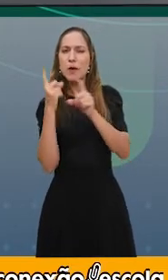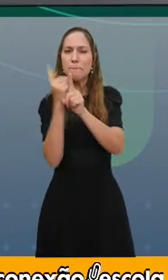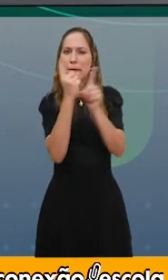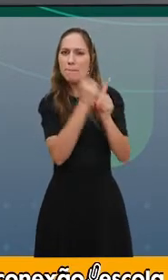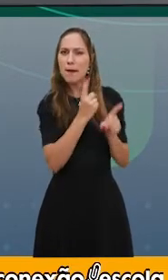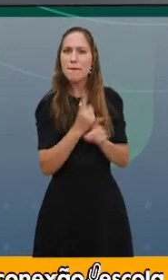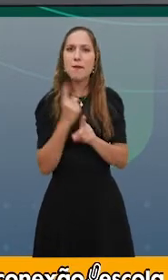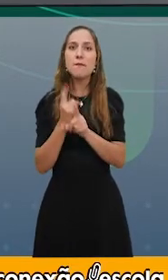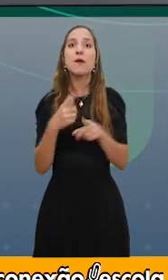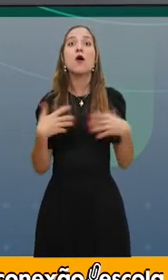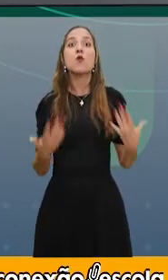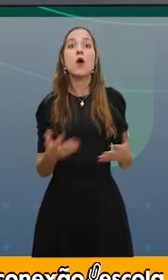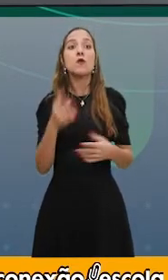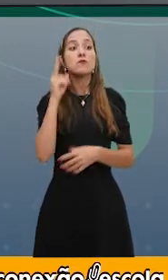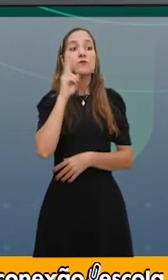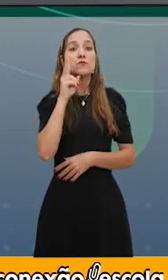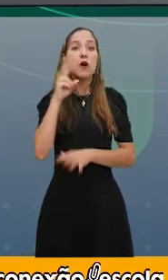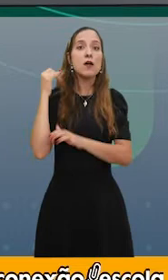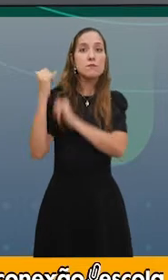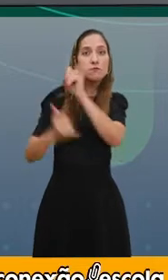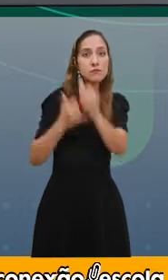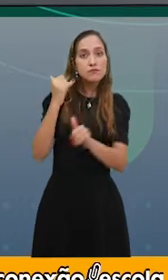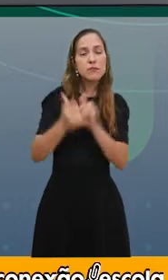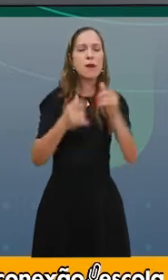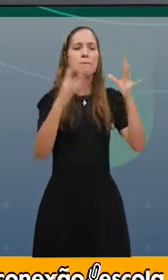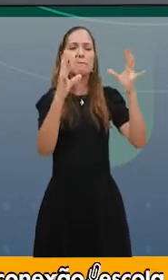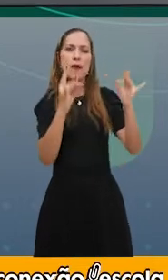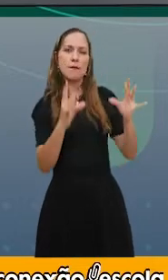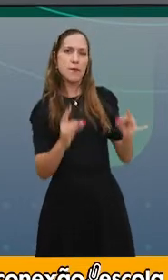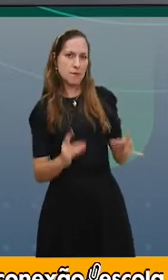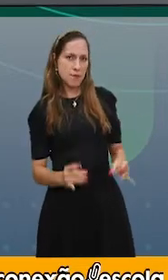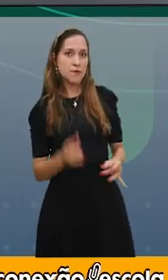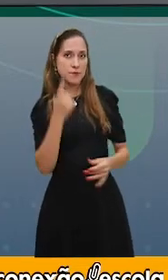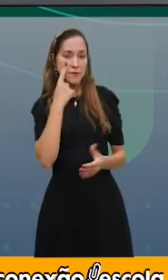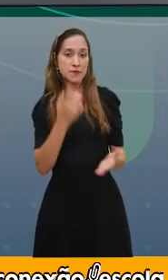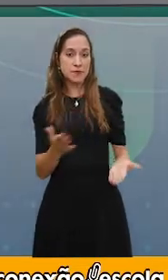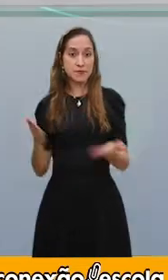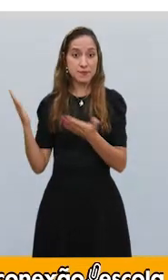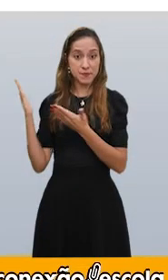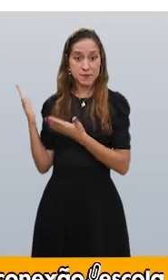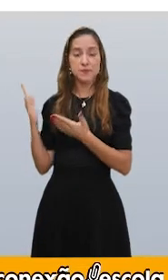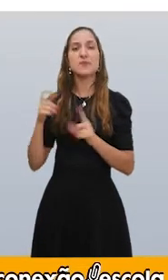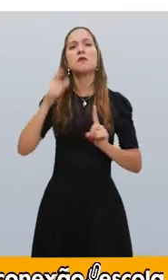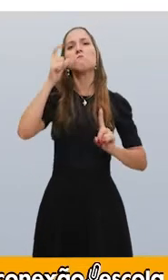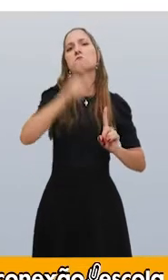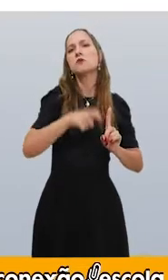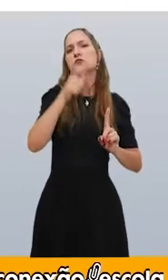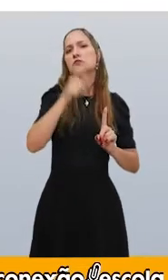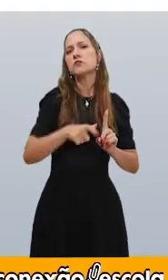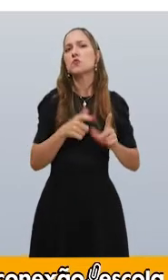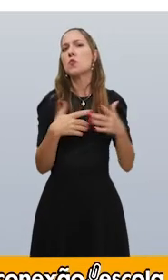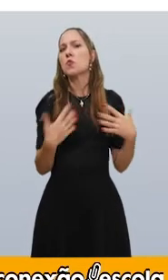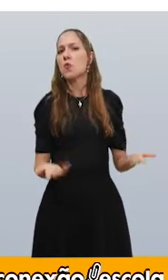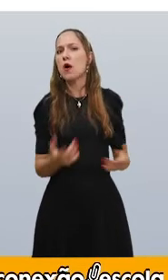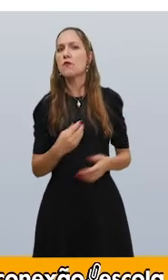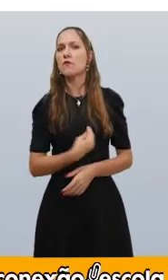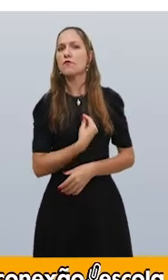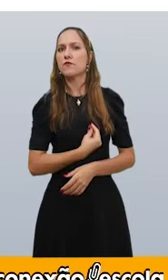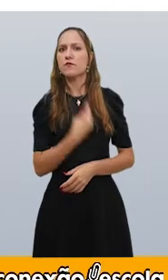vamos identificar os elementos dessa narrativa. Quais são